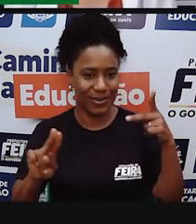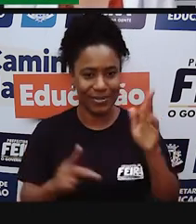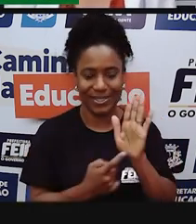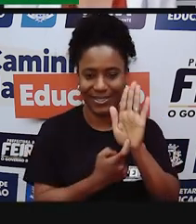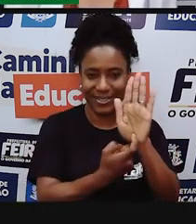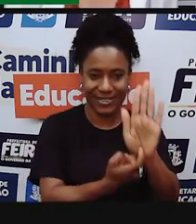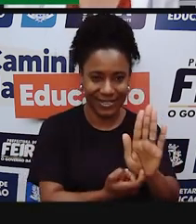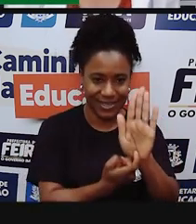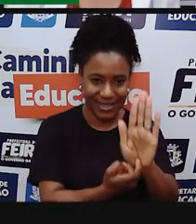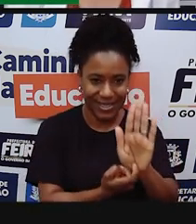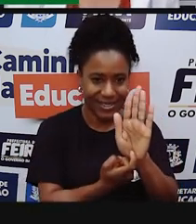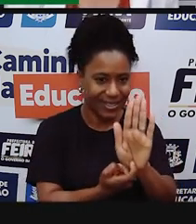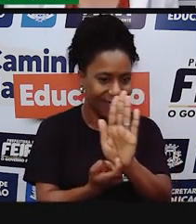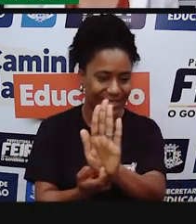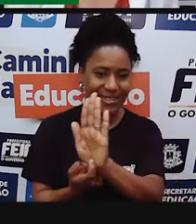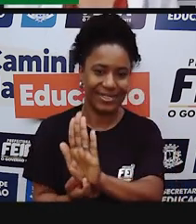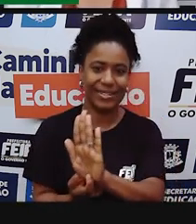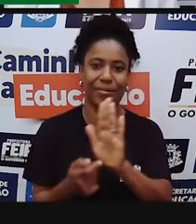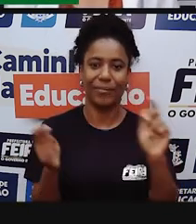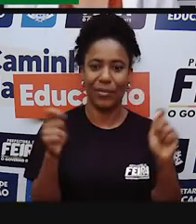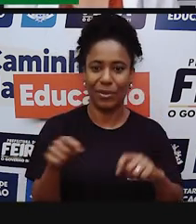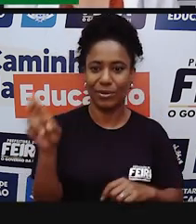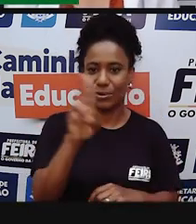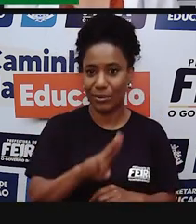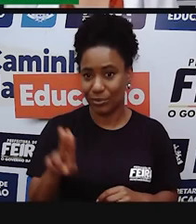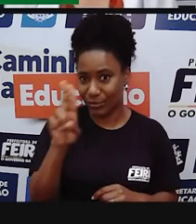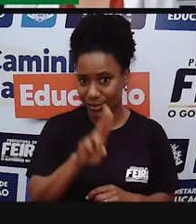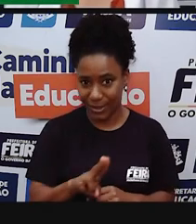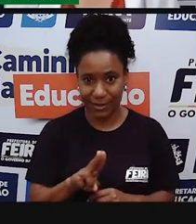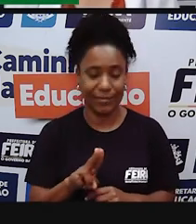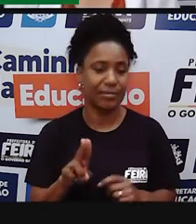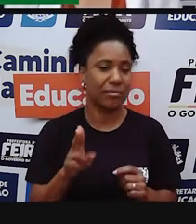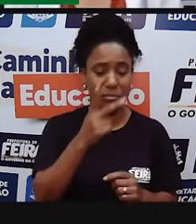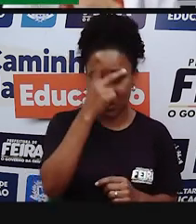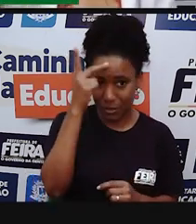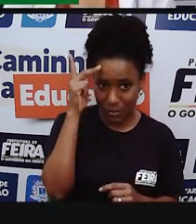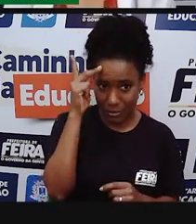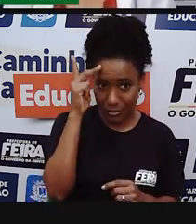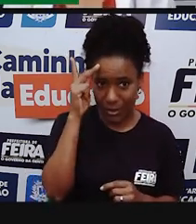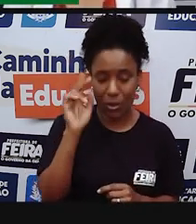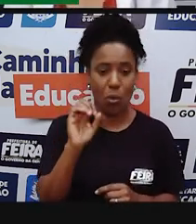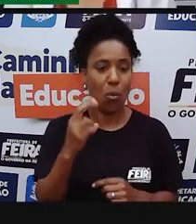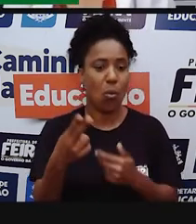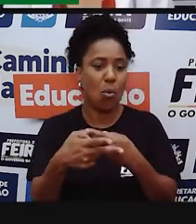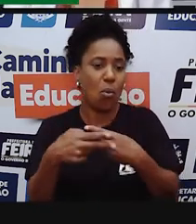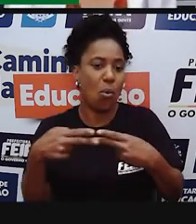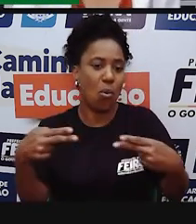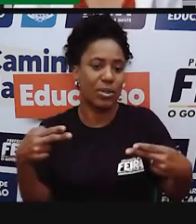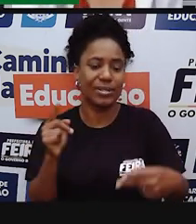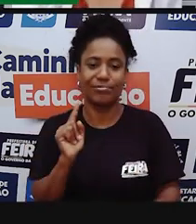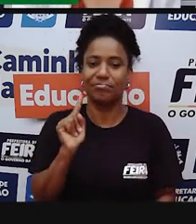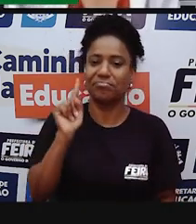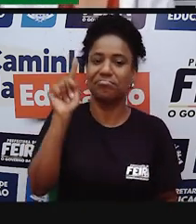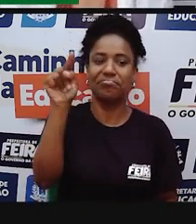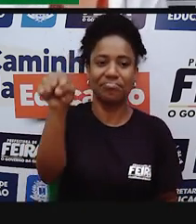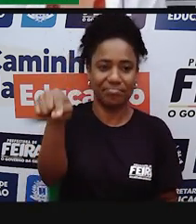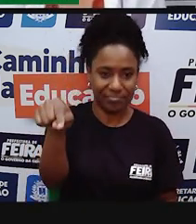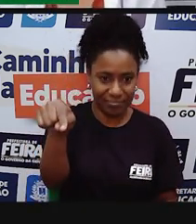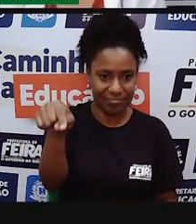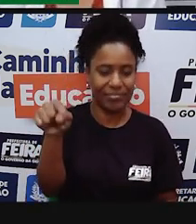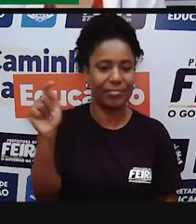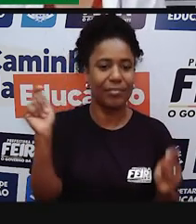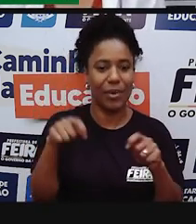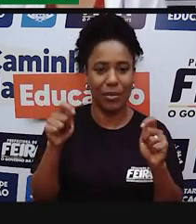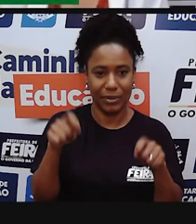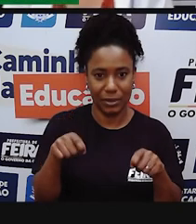que podem ser utilizados para se referir a alguém ou a algo né que nem sempre a gente se refere